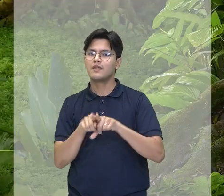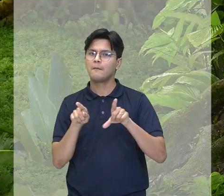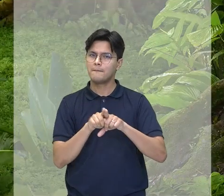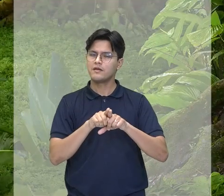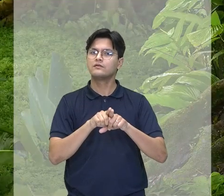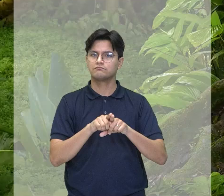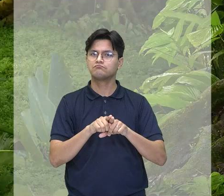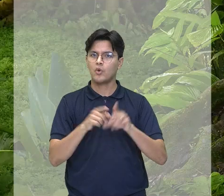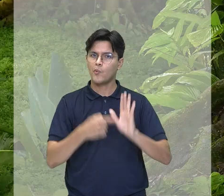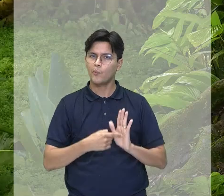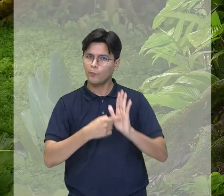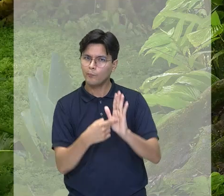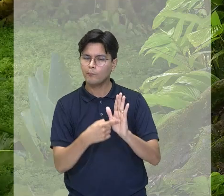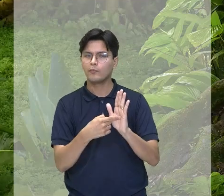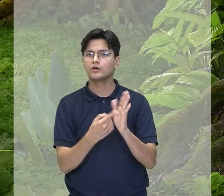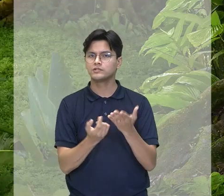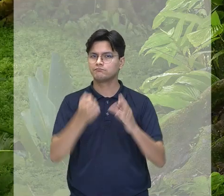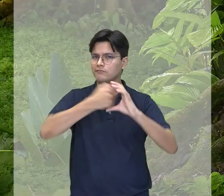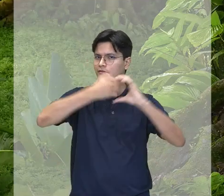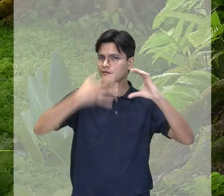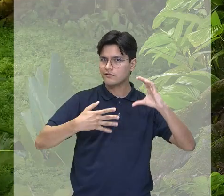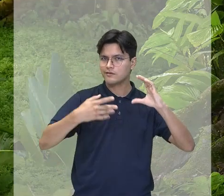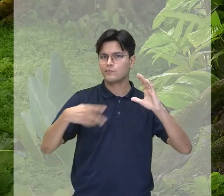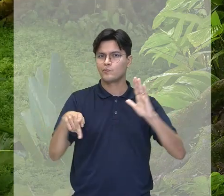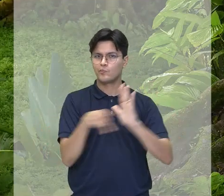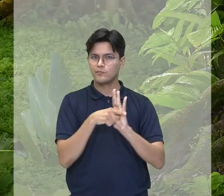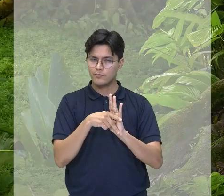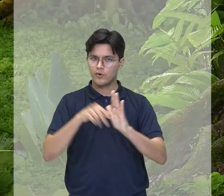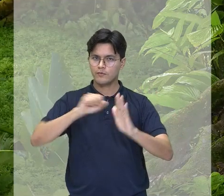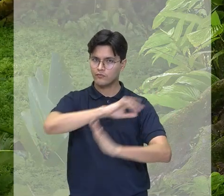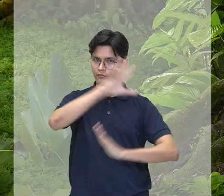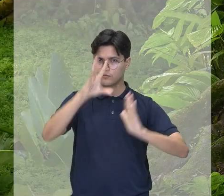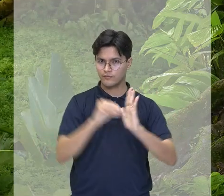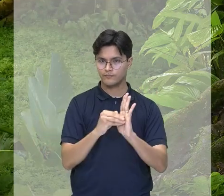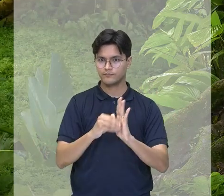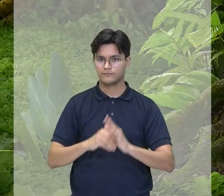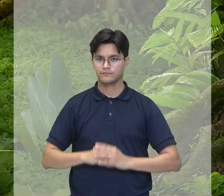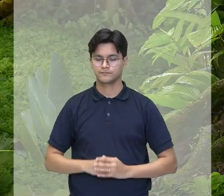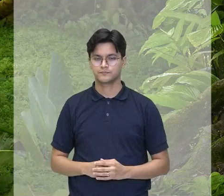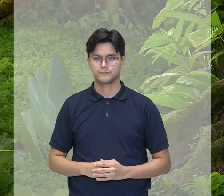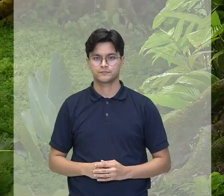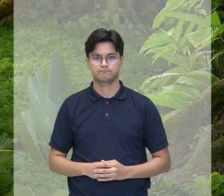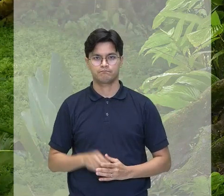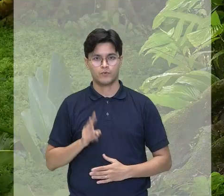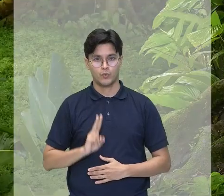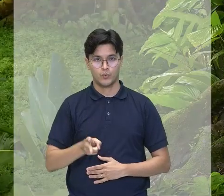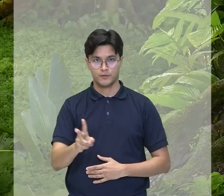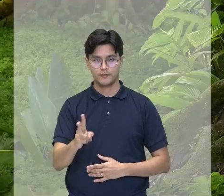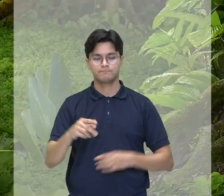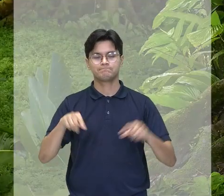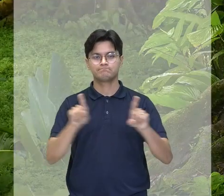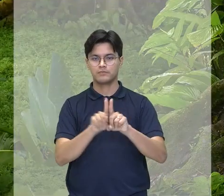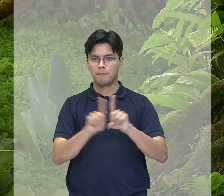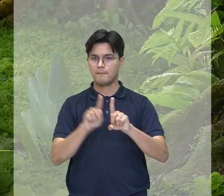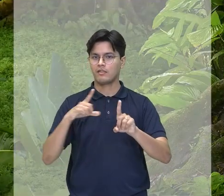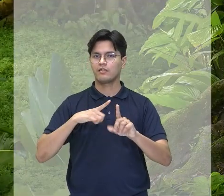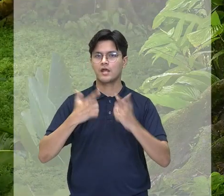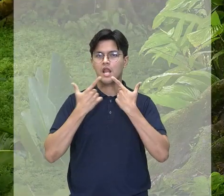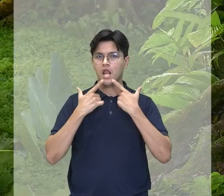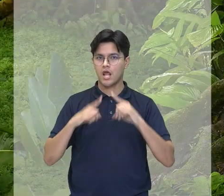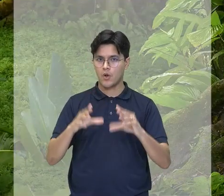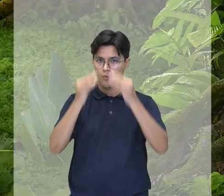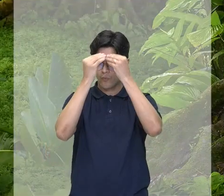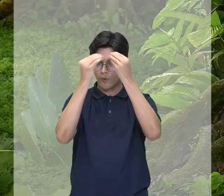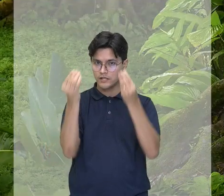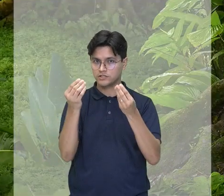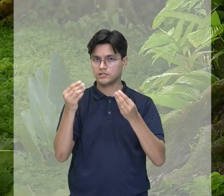também aqui nossa, regional, assim como o sapo, né? Continuando. Nós temos uma linguagem regional, como eu falei